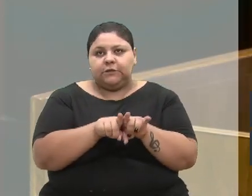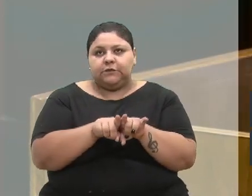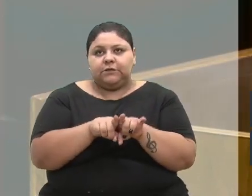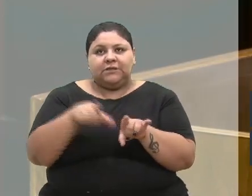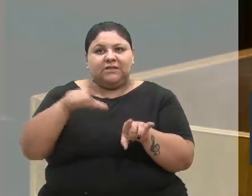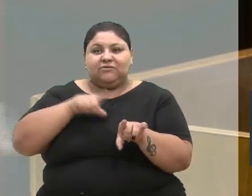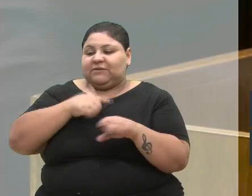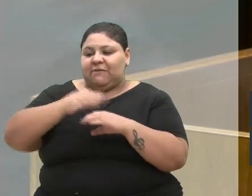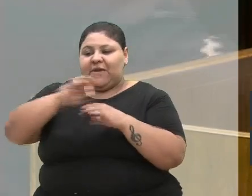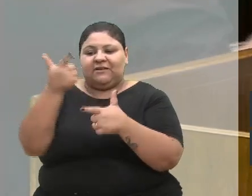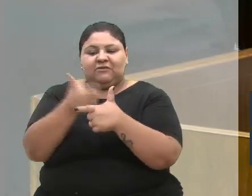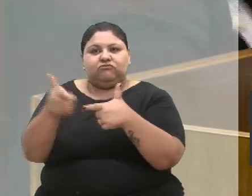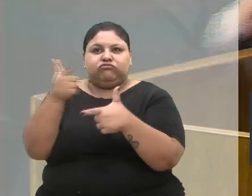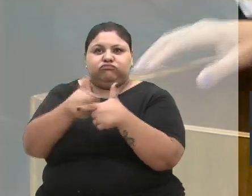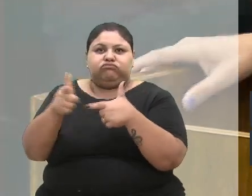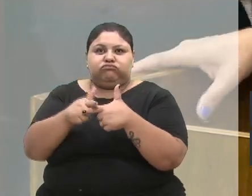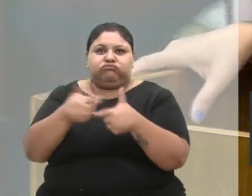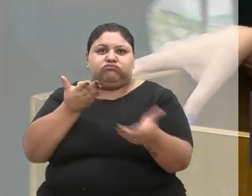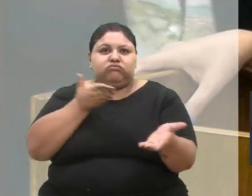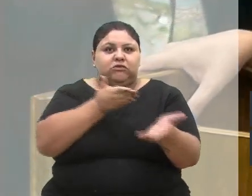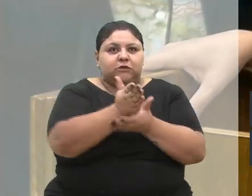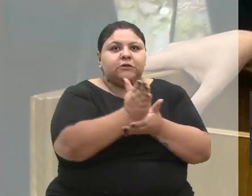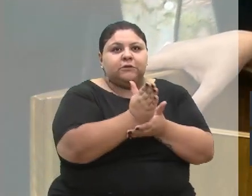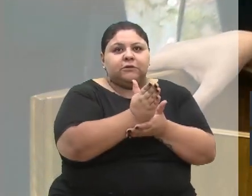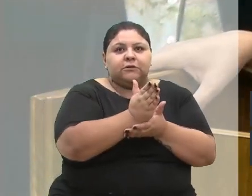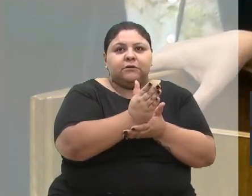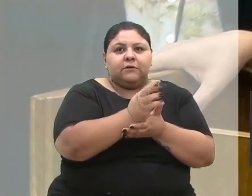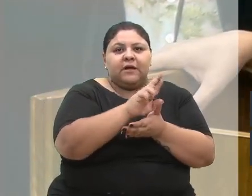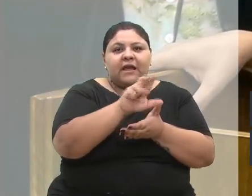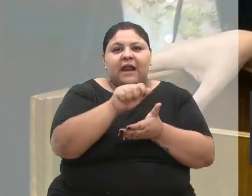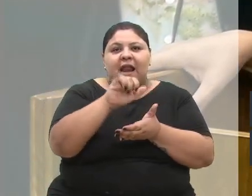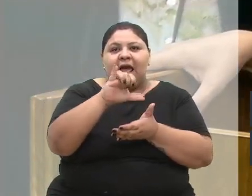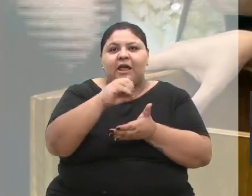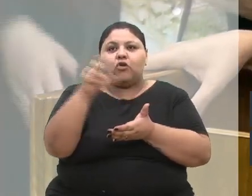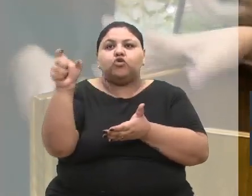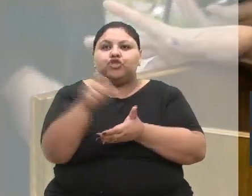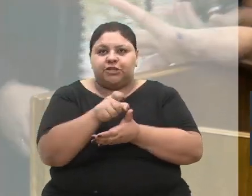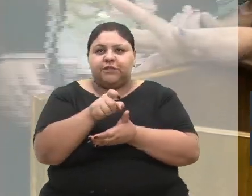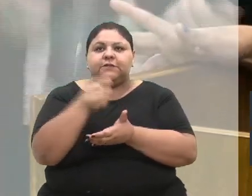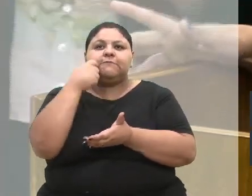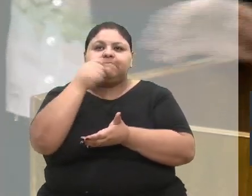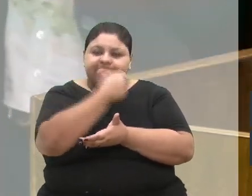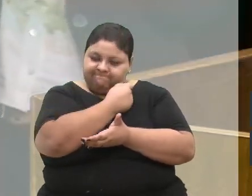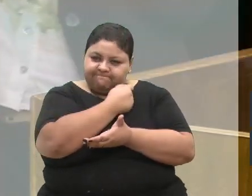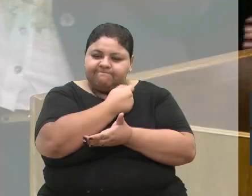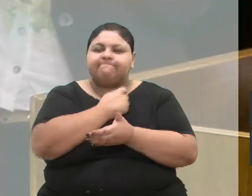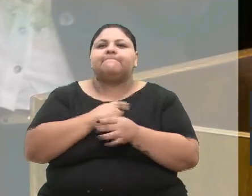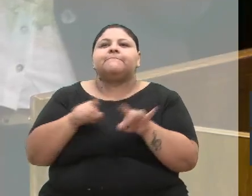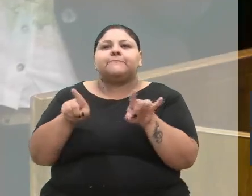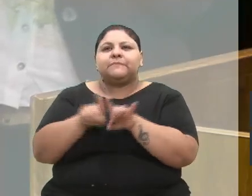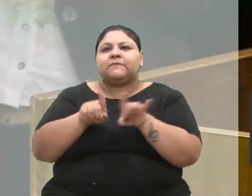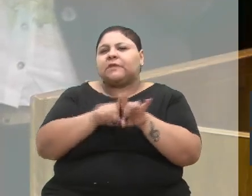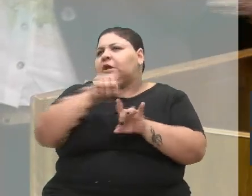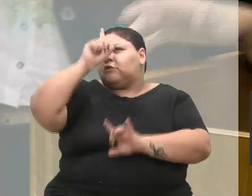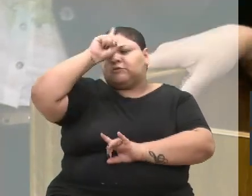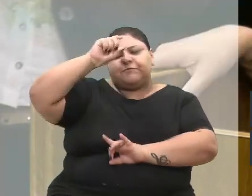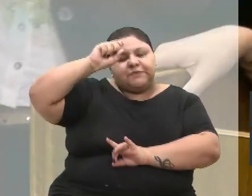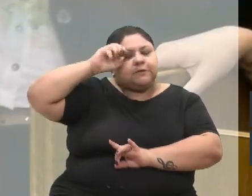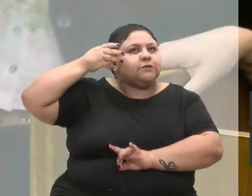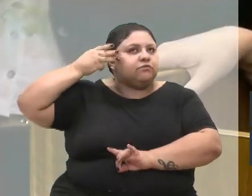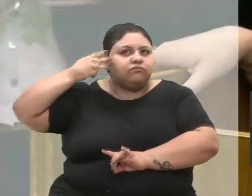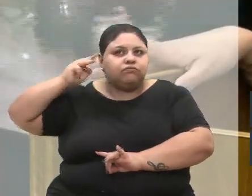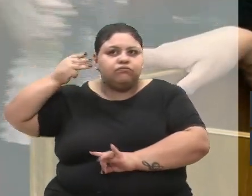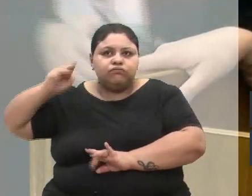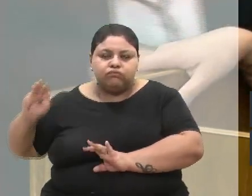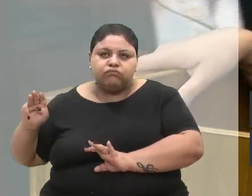mais problema quanto à questão de raio-x odontológico. Então, os hospitais a gente tem para o Virvi, para